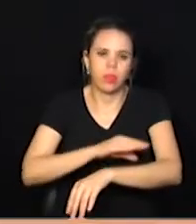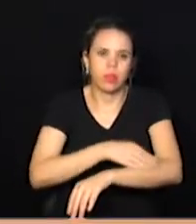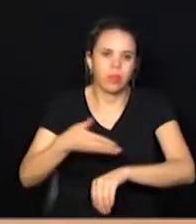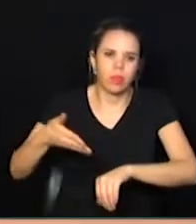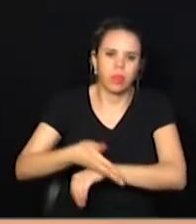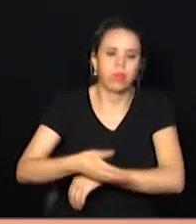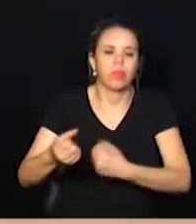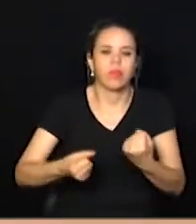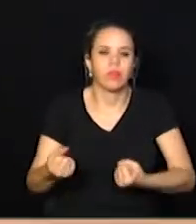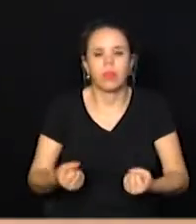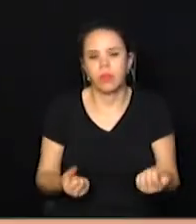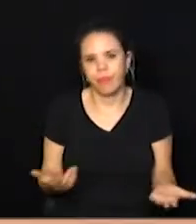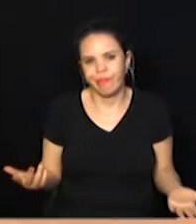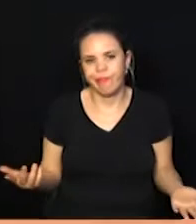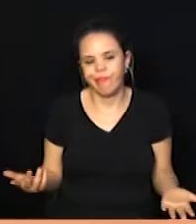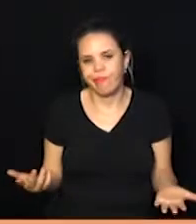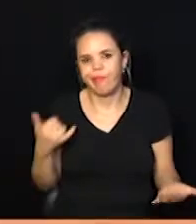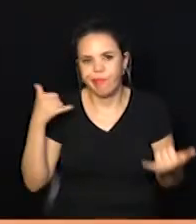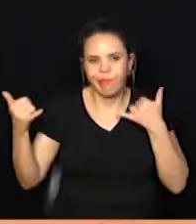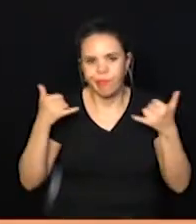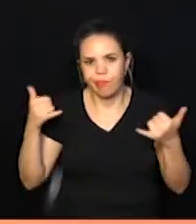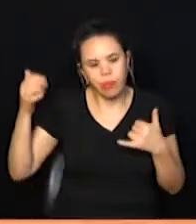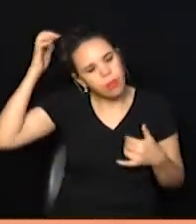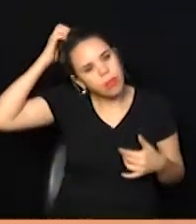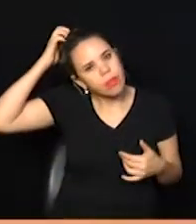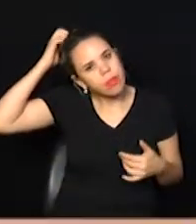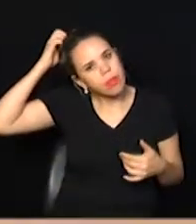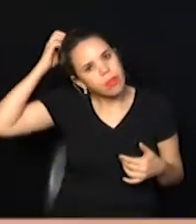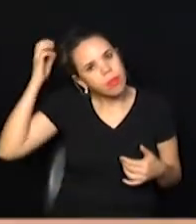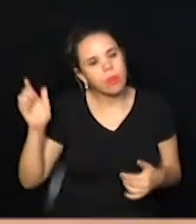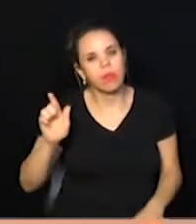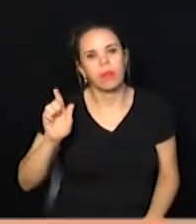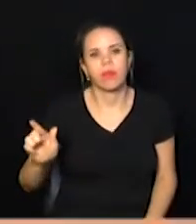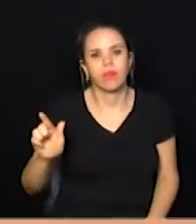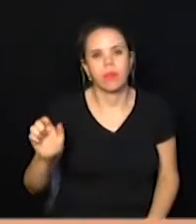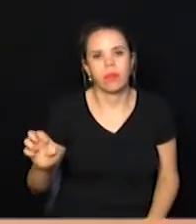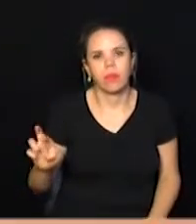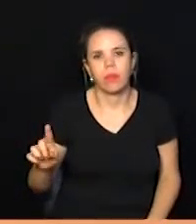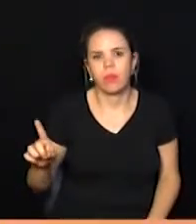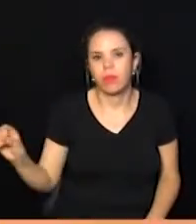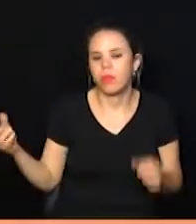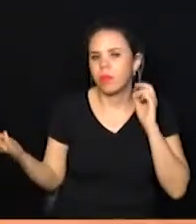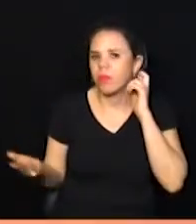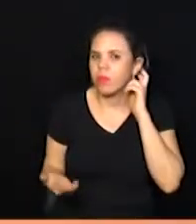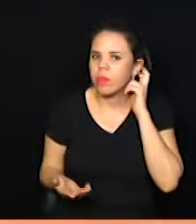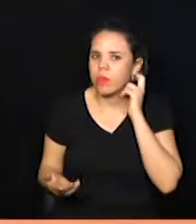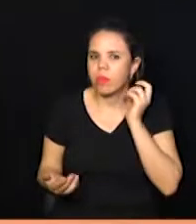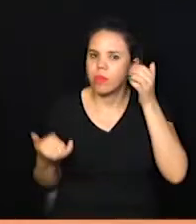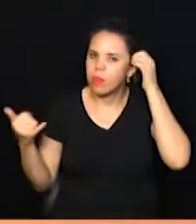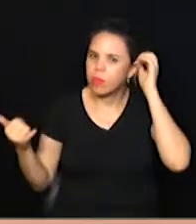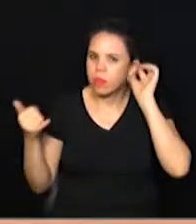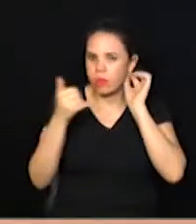entraram no carro, o telefone tocou, era o Gerardo, né? Gerardo. Não,